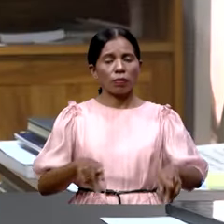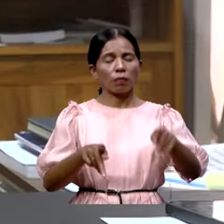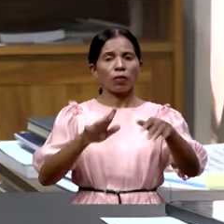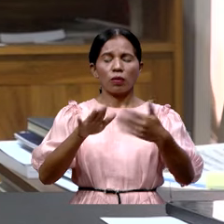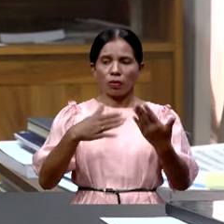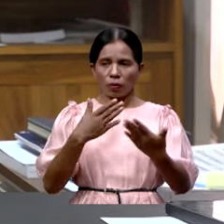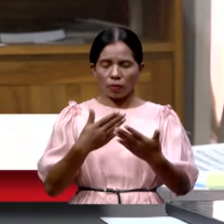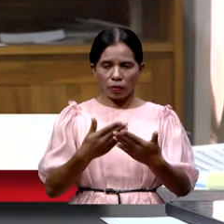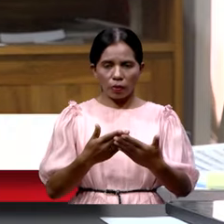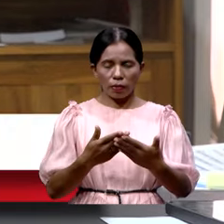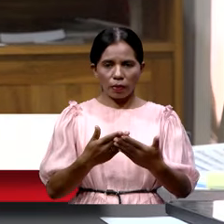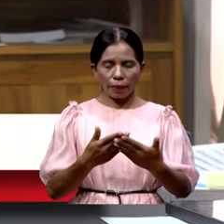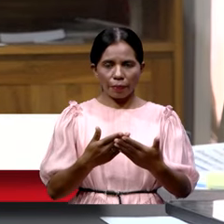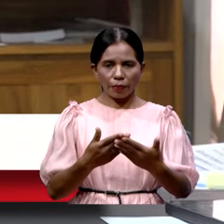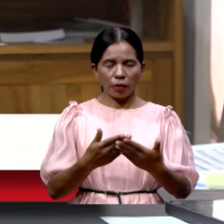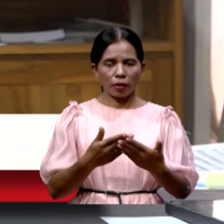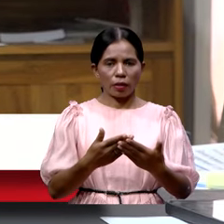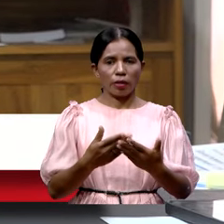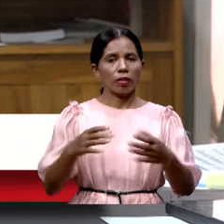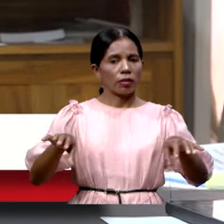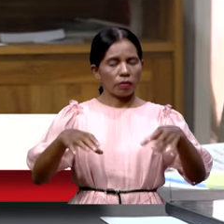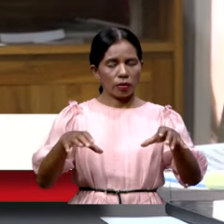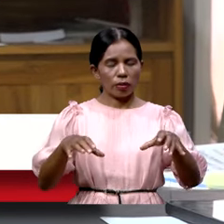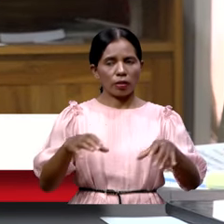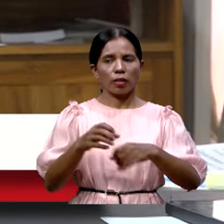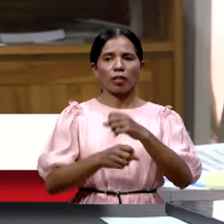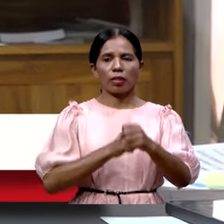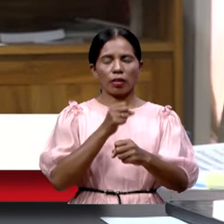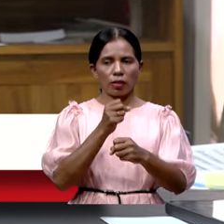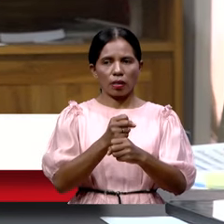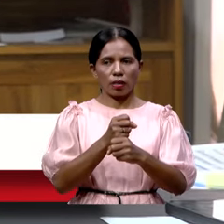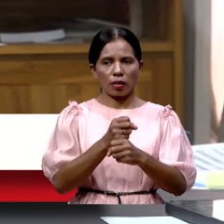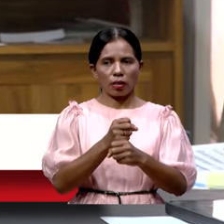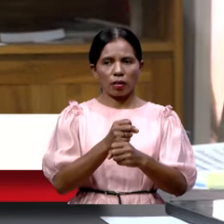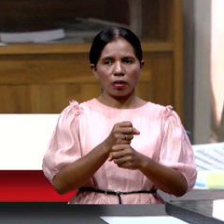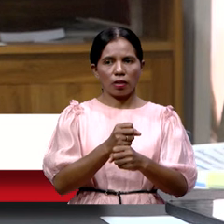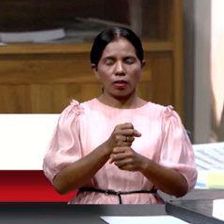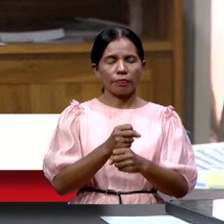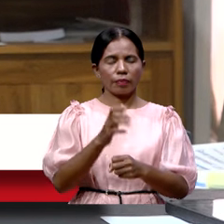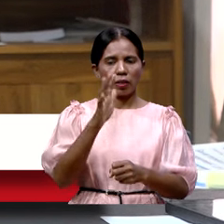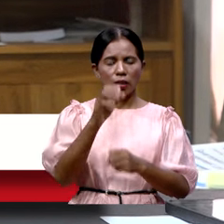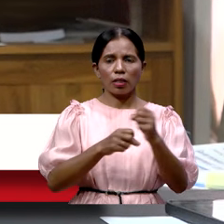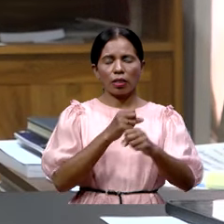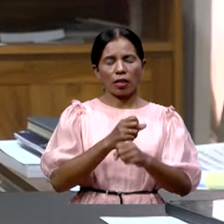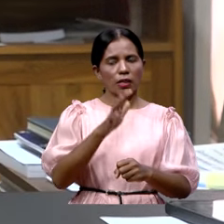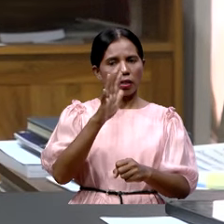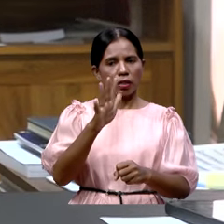ona serviço mais de 4 ou 5